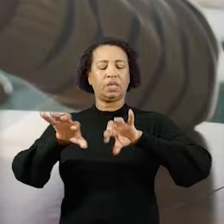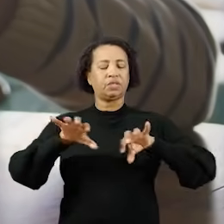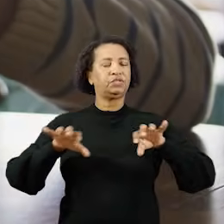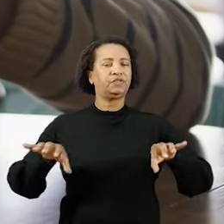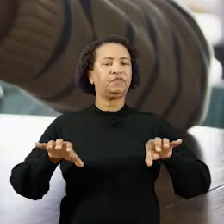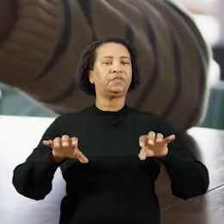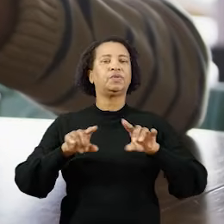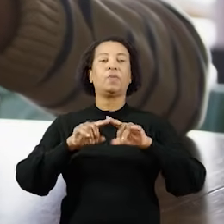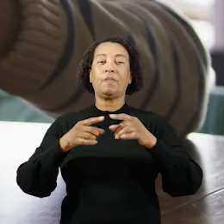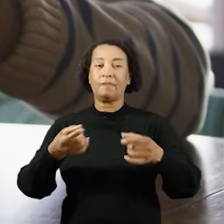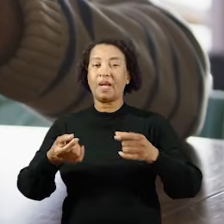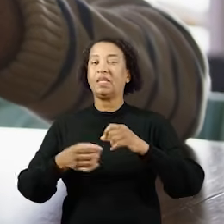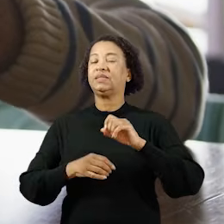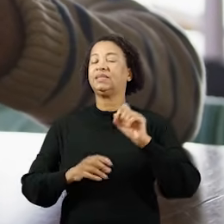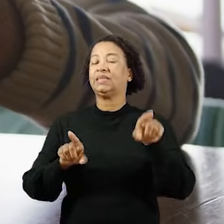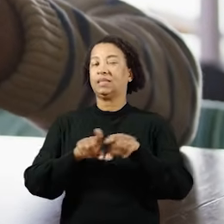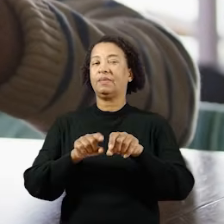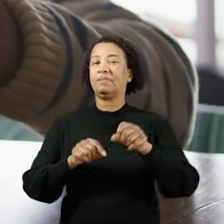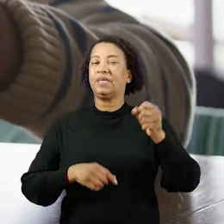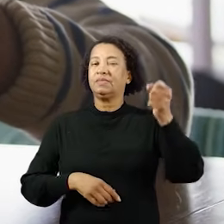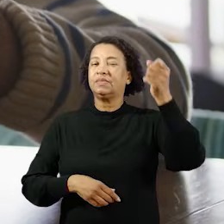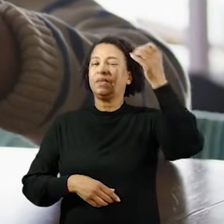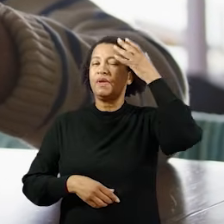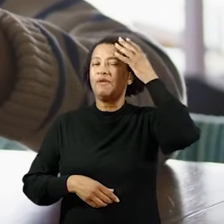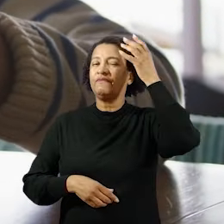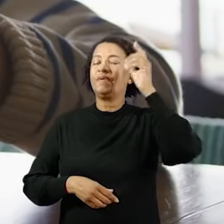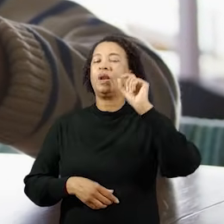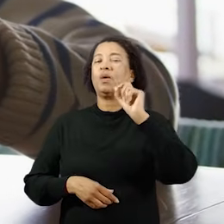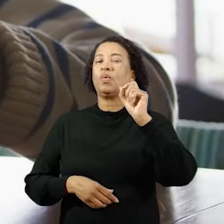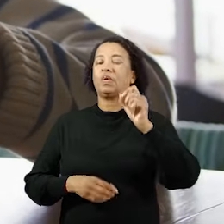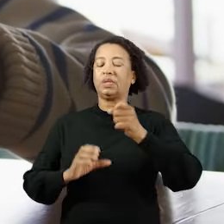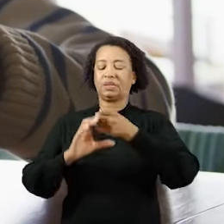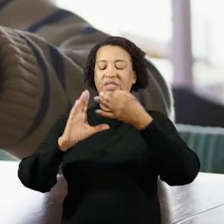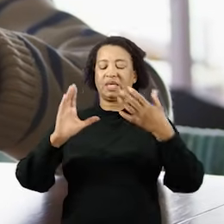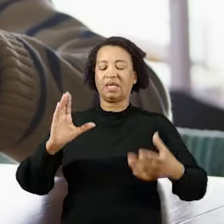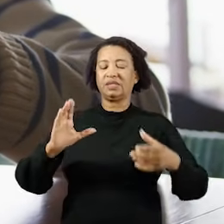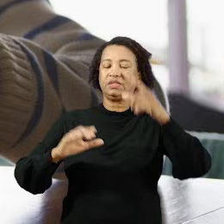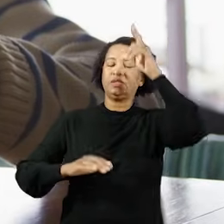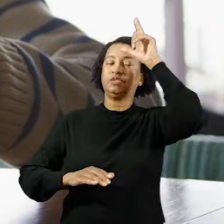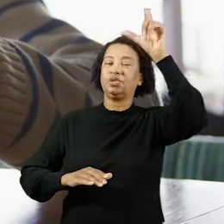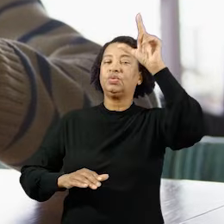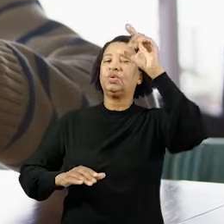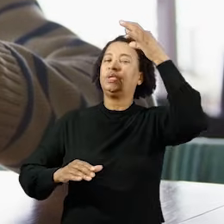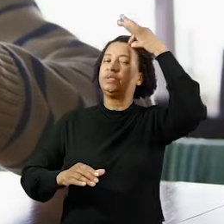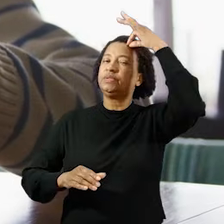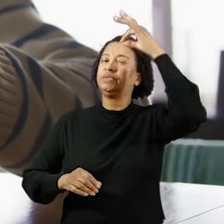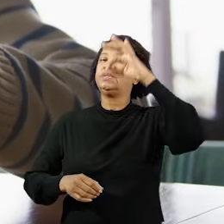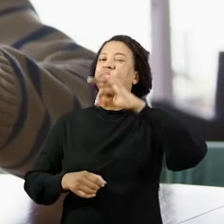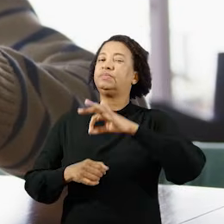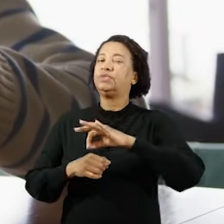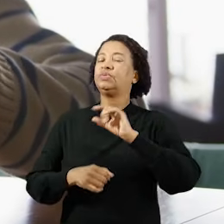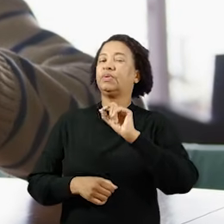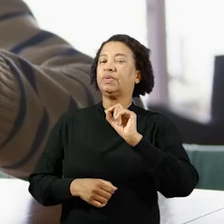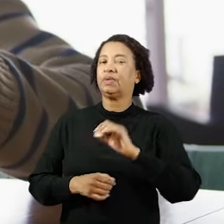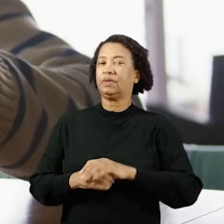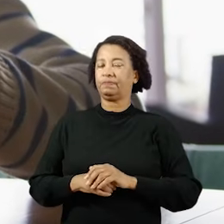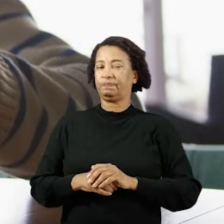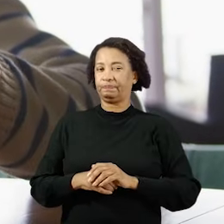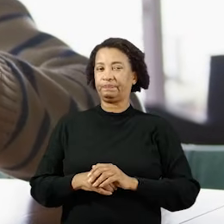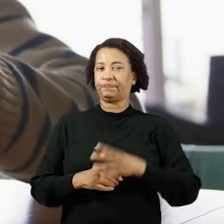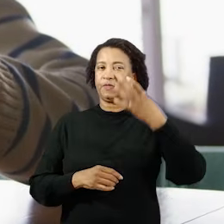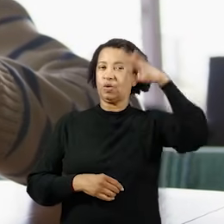ensinou, que revelam as características de um líder espiritual, e também verdades intrigantes referentes ao papel do Espírito